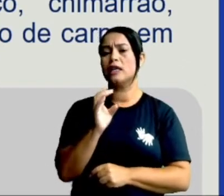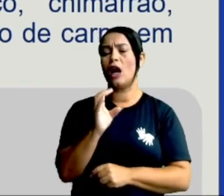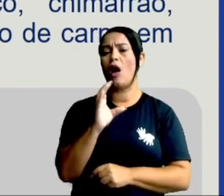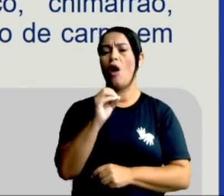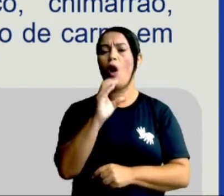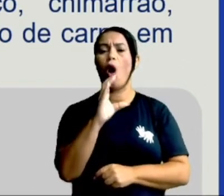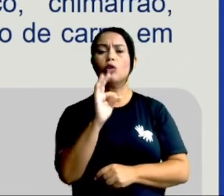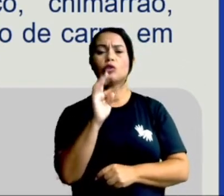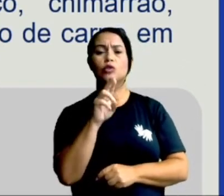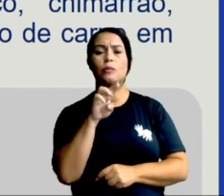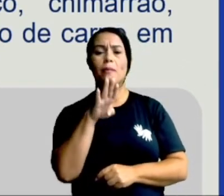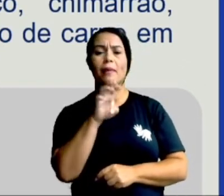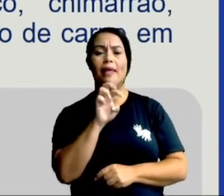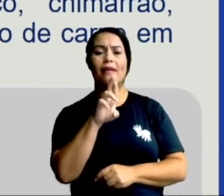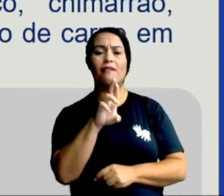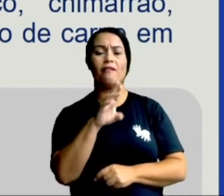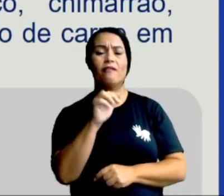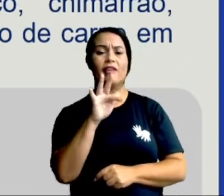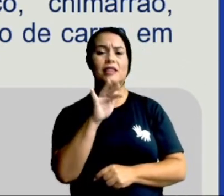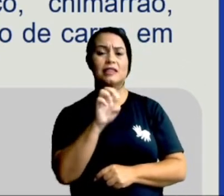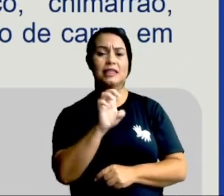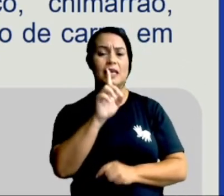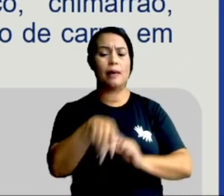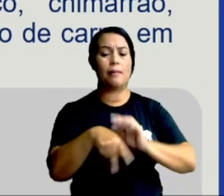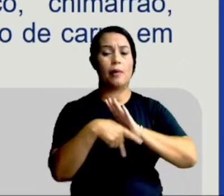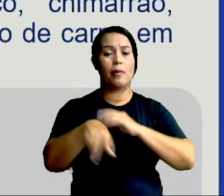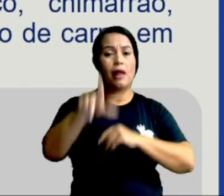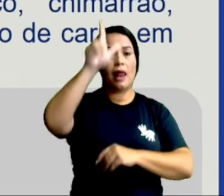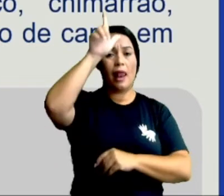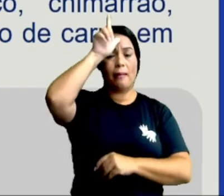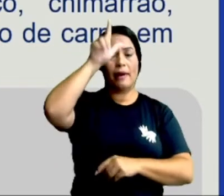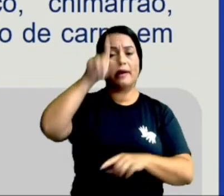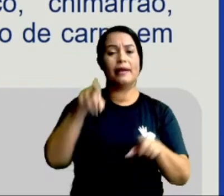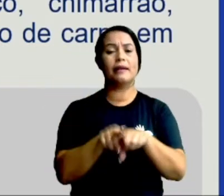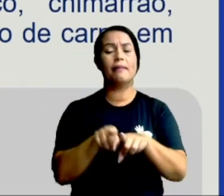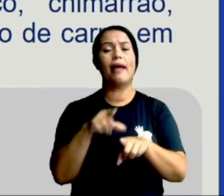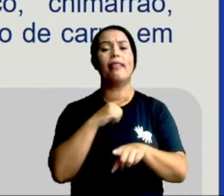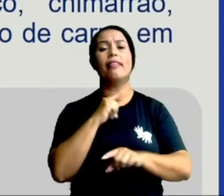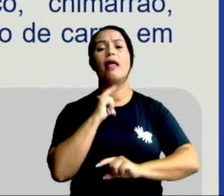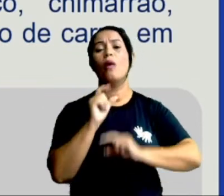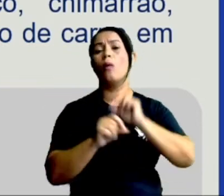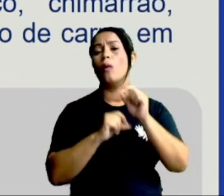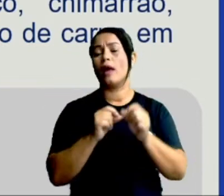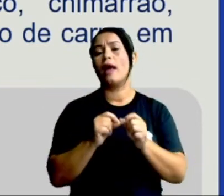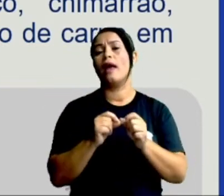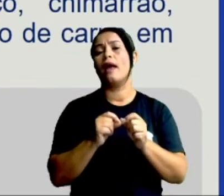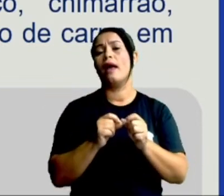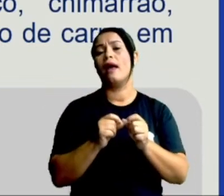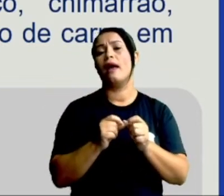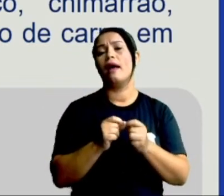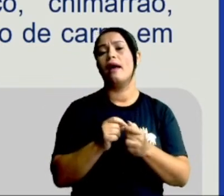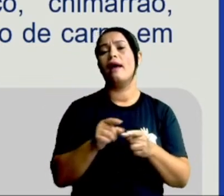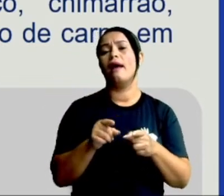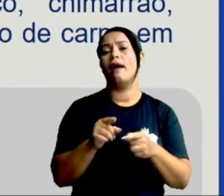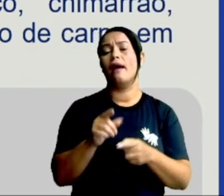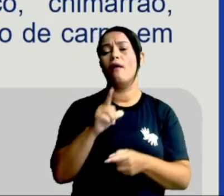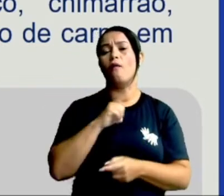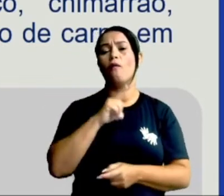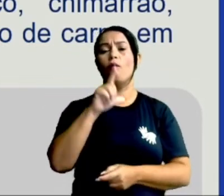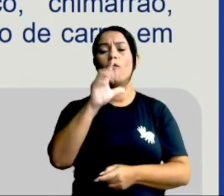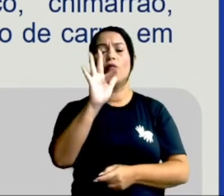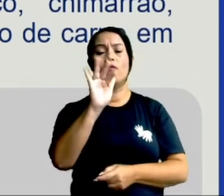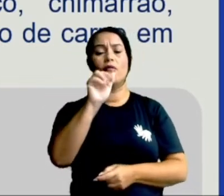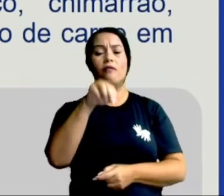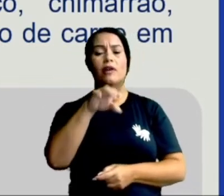também com representatividade alemã. Também integram a cultura sulista o fandango, que é de